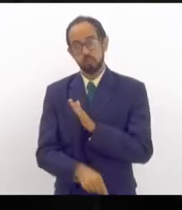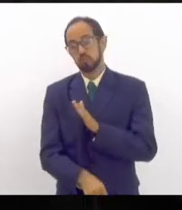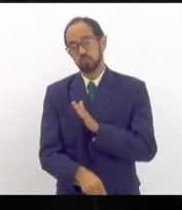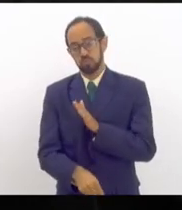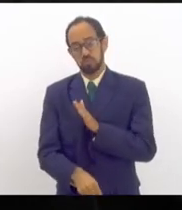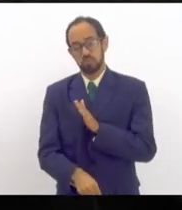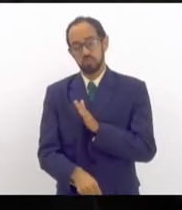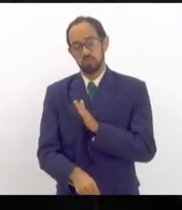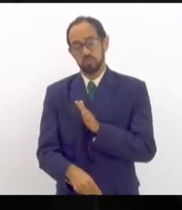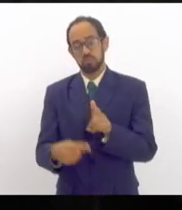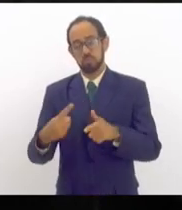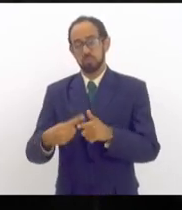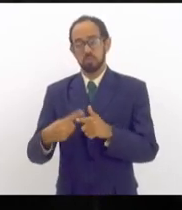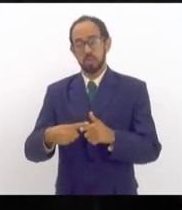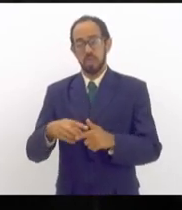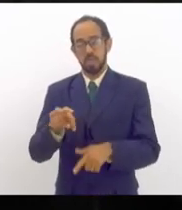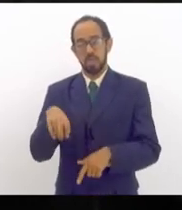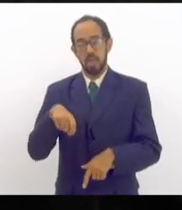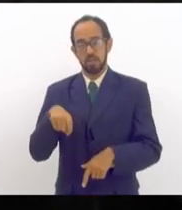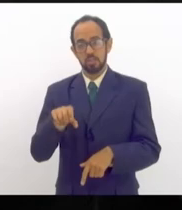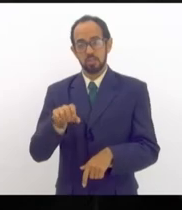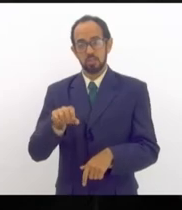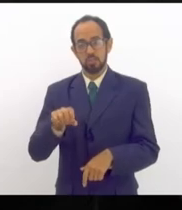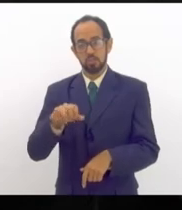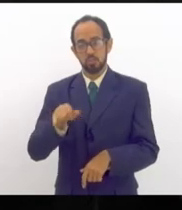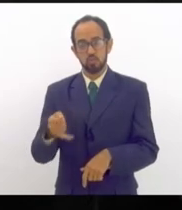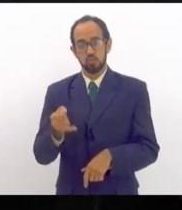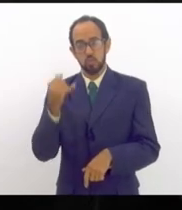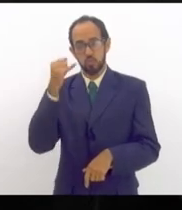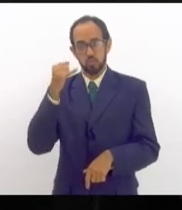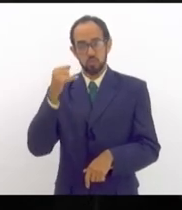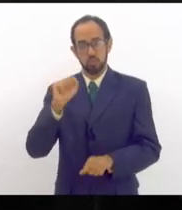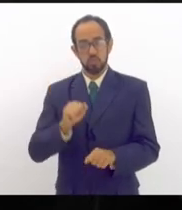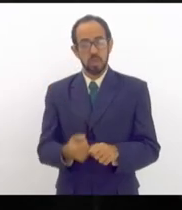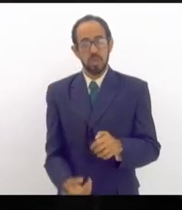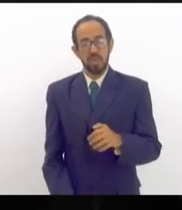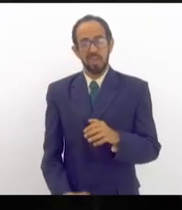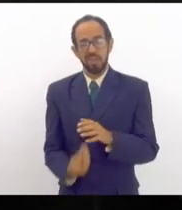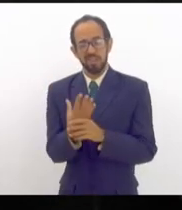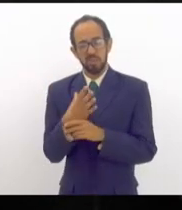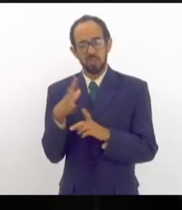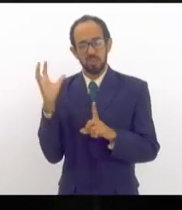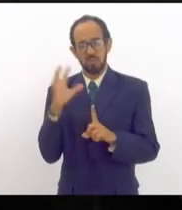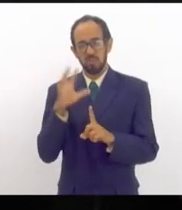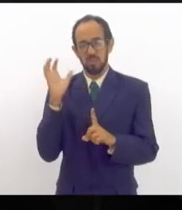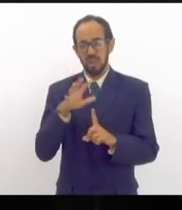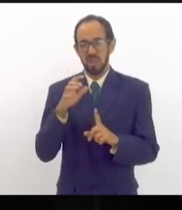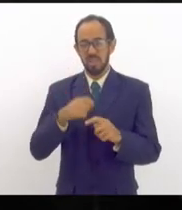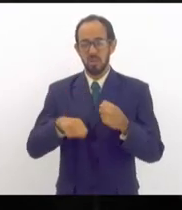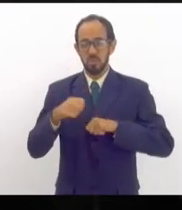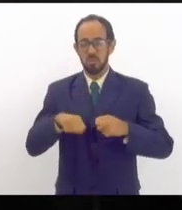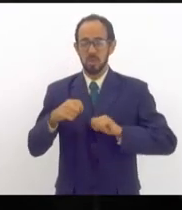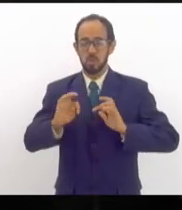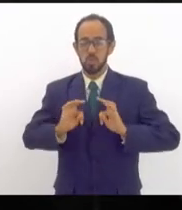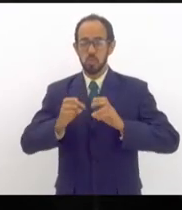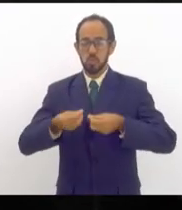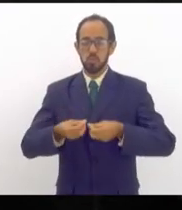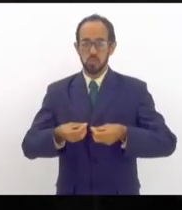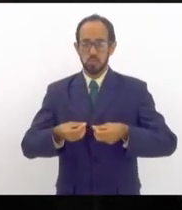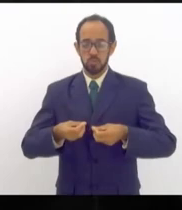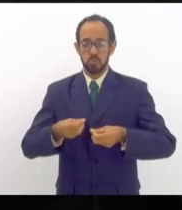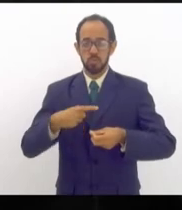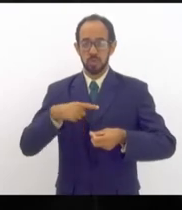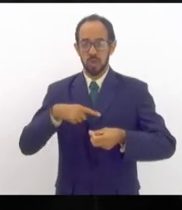porque a taxa de juros ela afeta a economia como um todo e tem